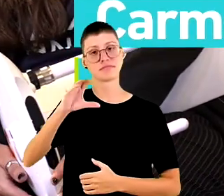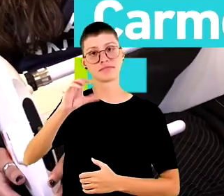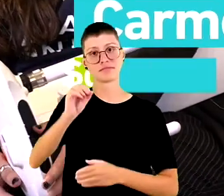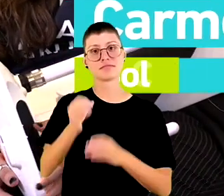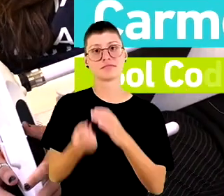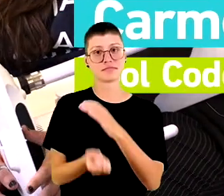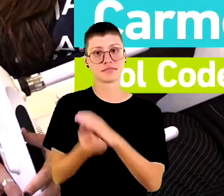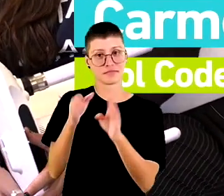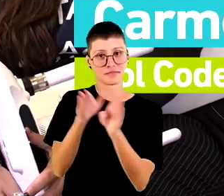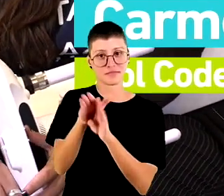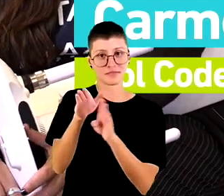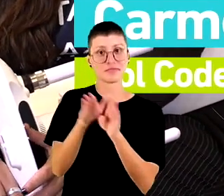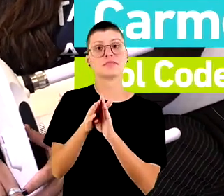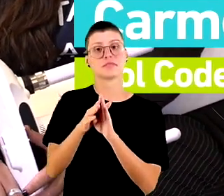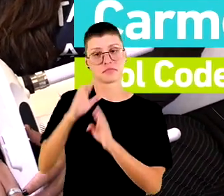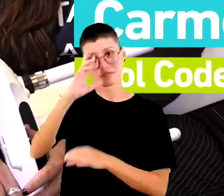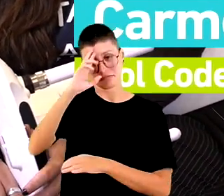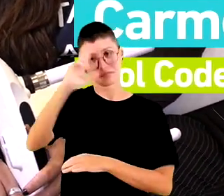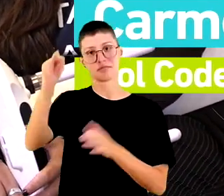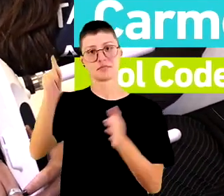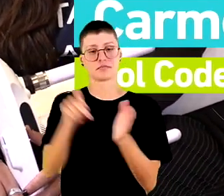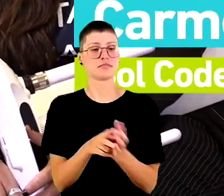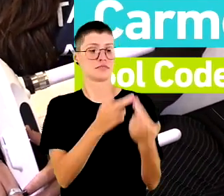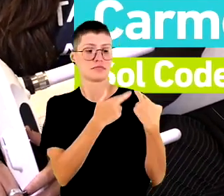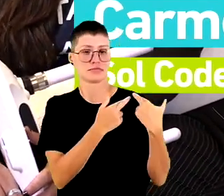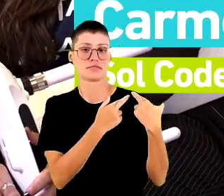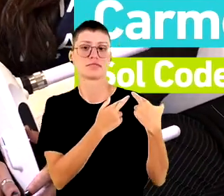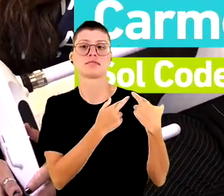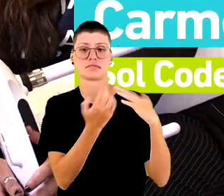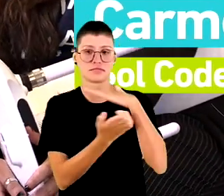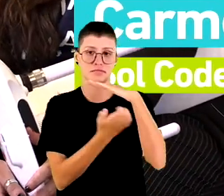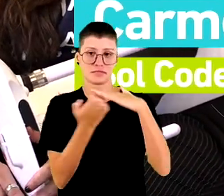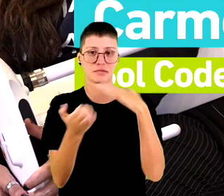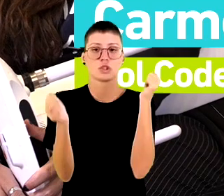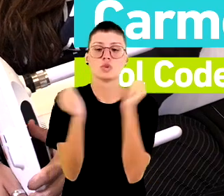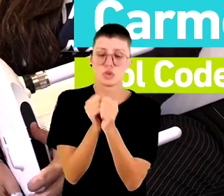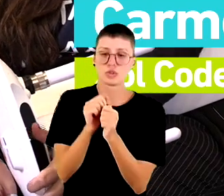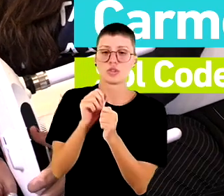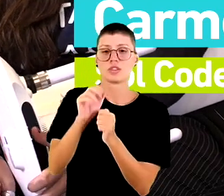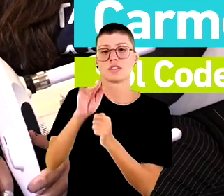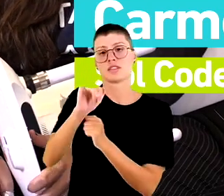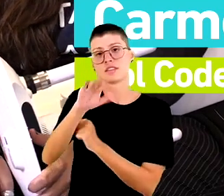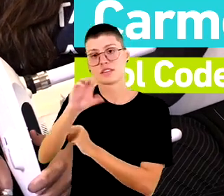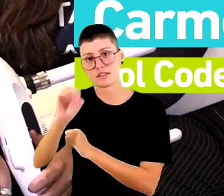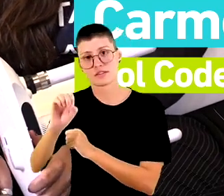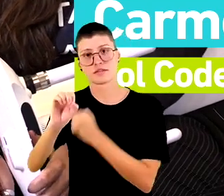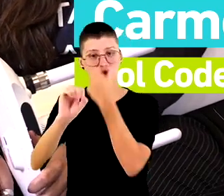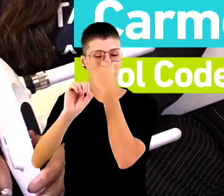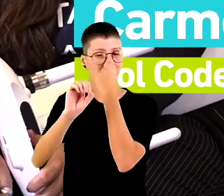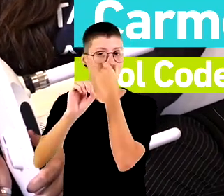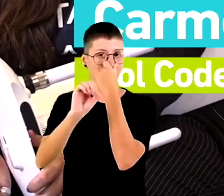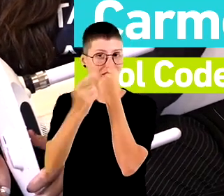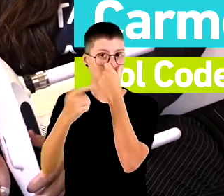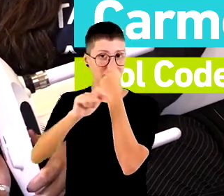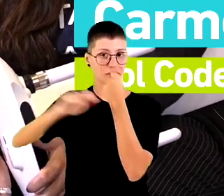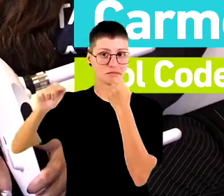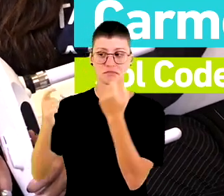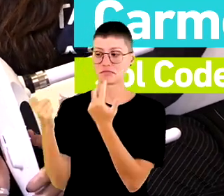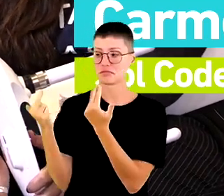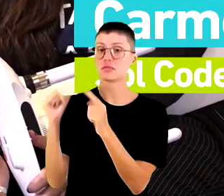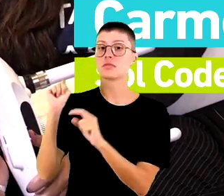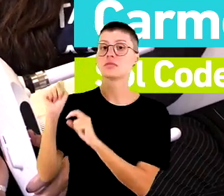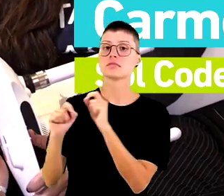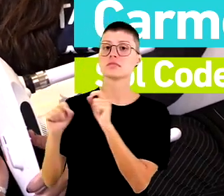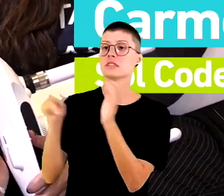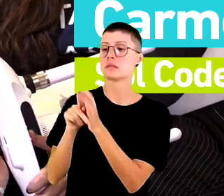da operação. Junto comigo tem o Fabrício Silvio Genesini. O que a gente tem em comum? A gente vem da indústria de tecnologia.